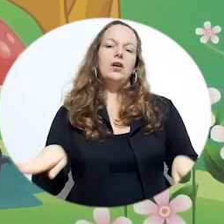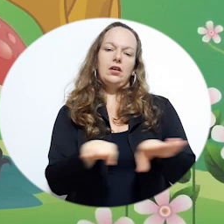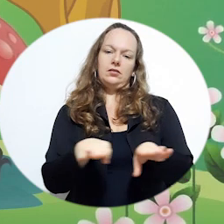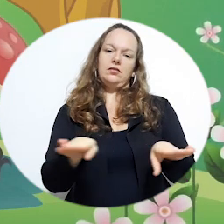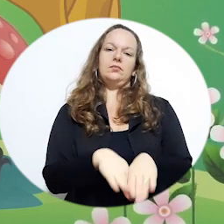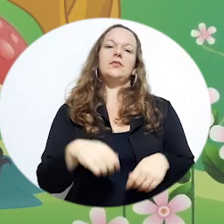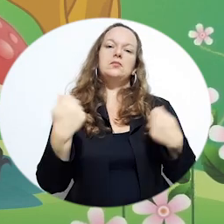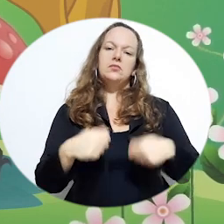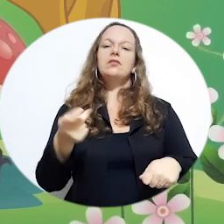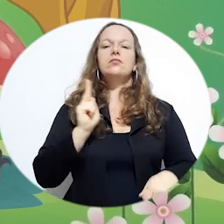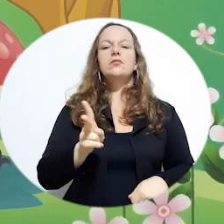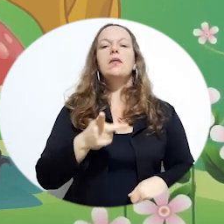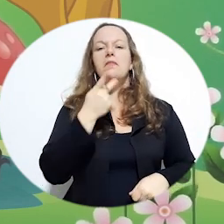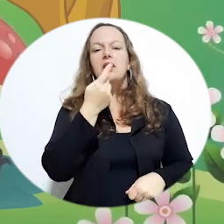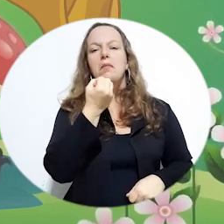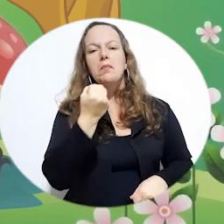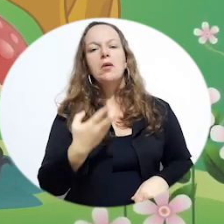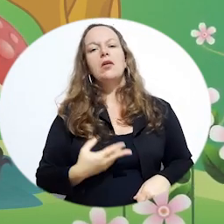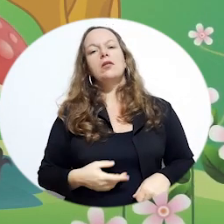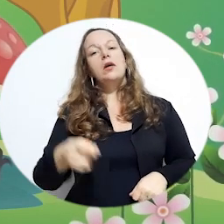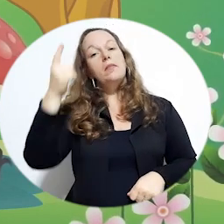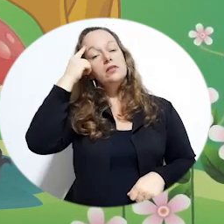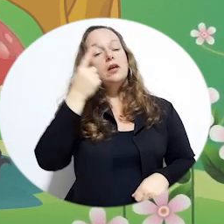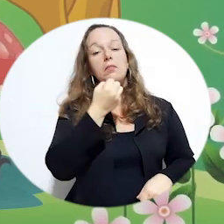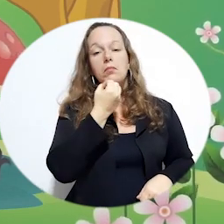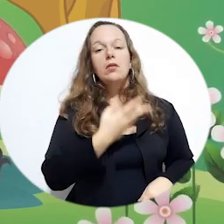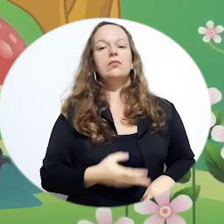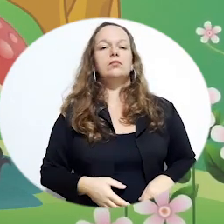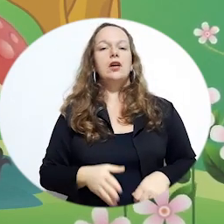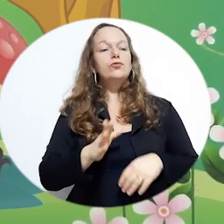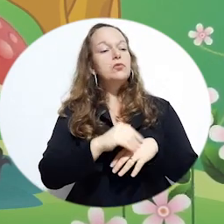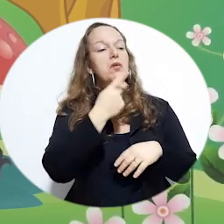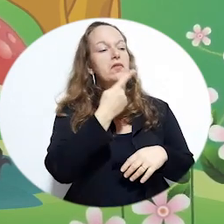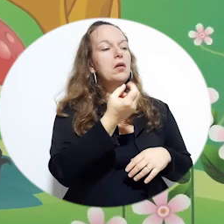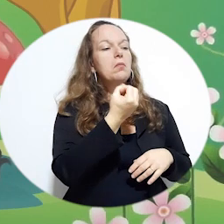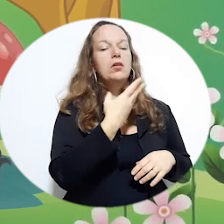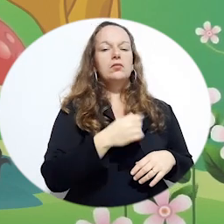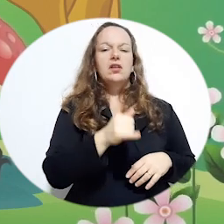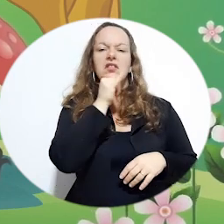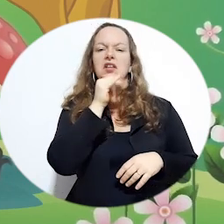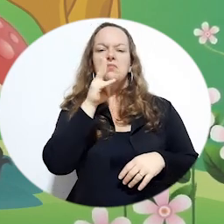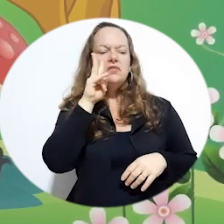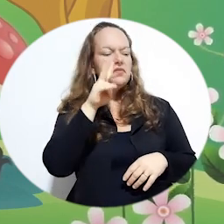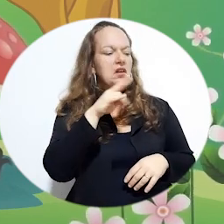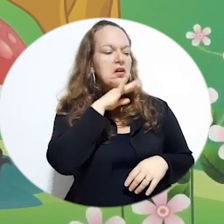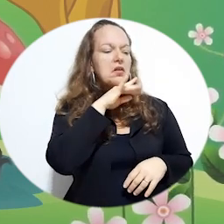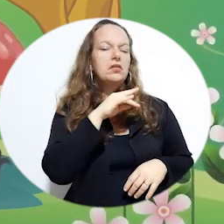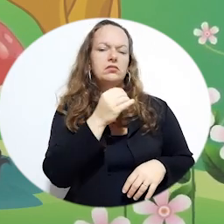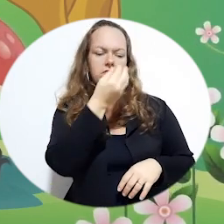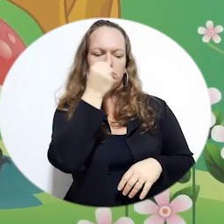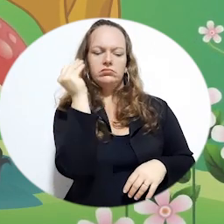outras pessoas, ok? Nós só podemos falar coisas boas. Aquilo que é ruim, melhor